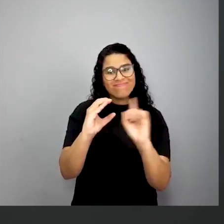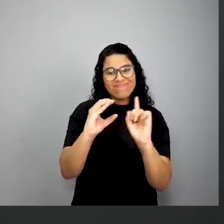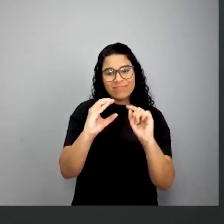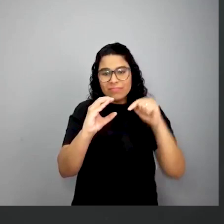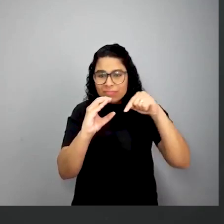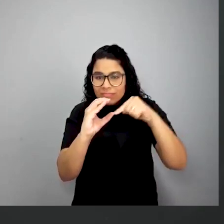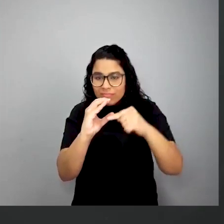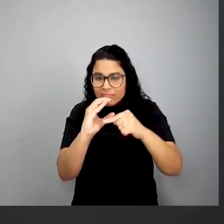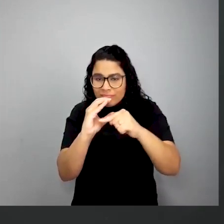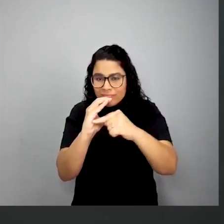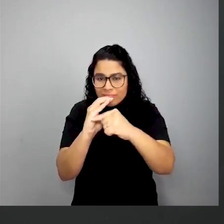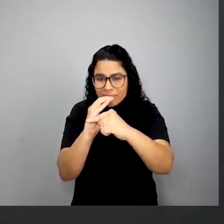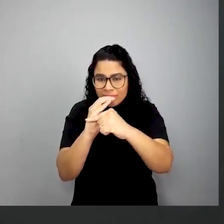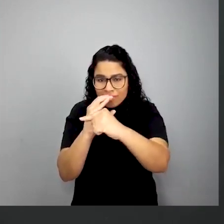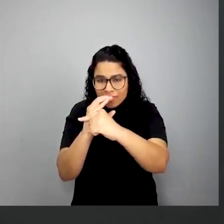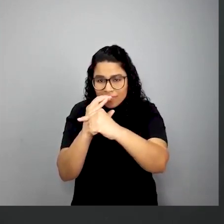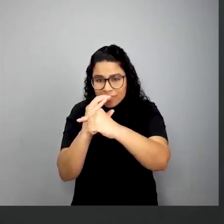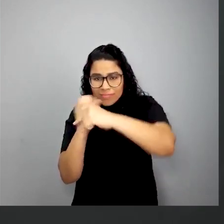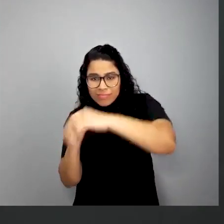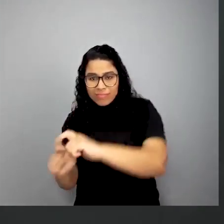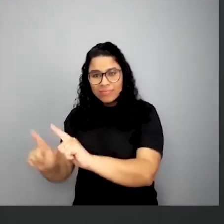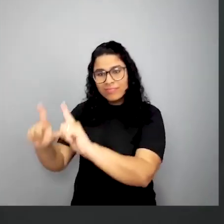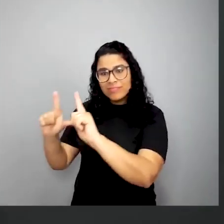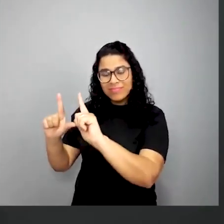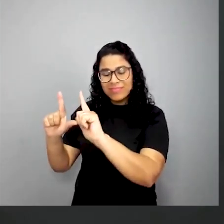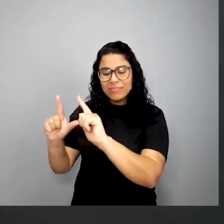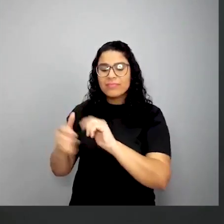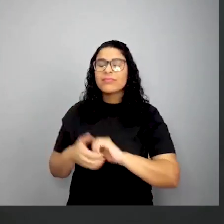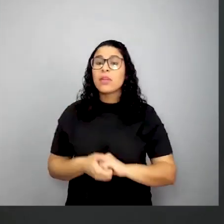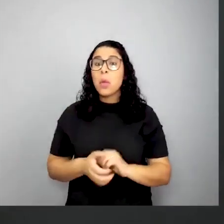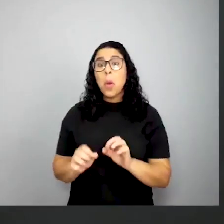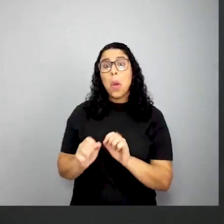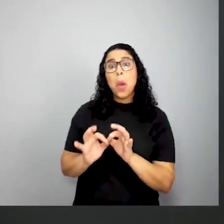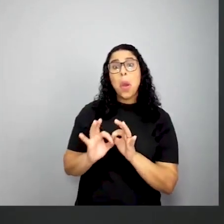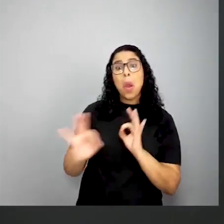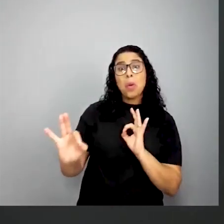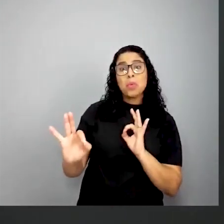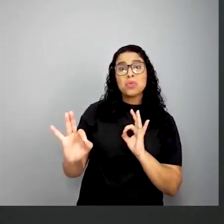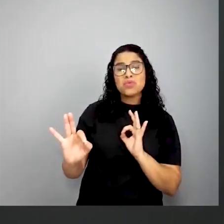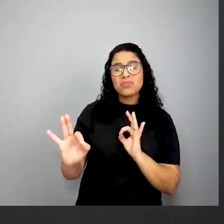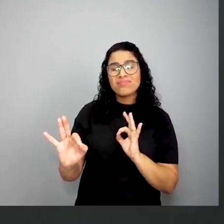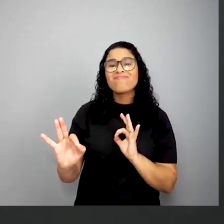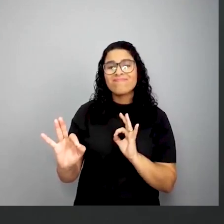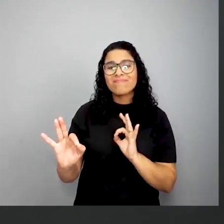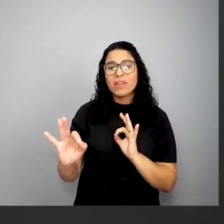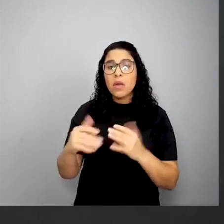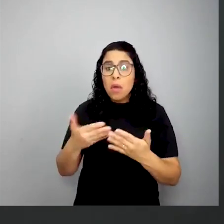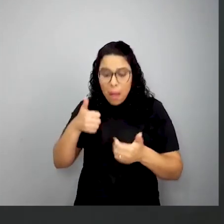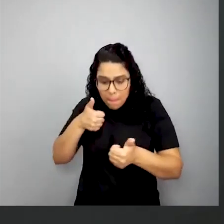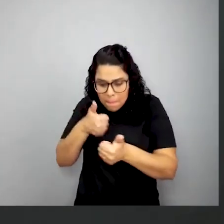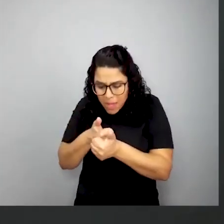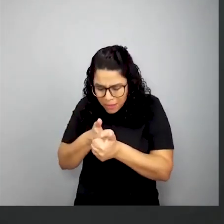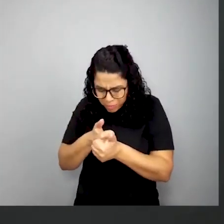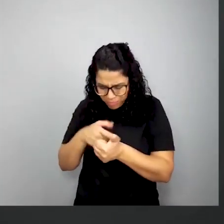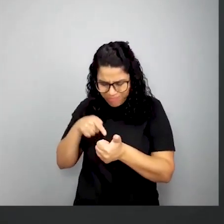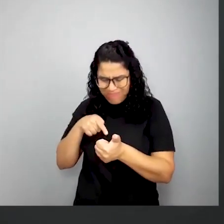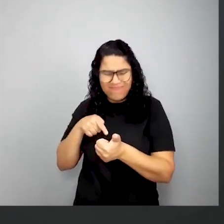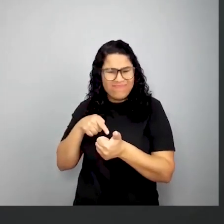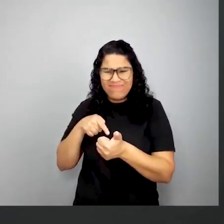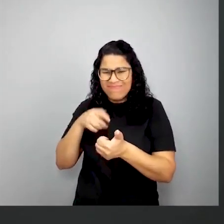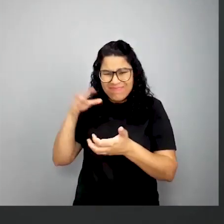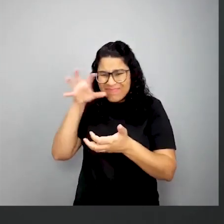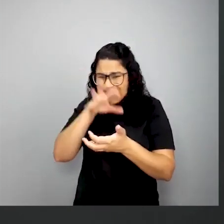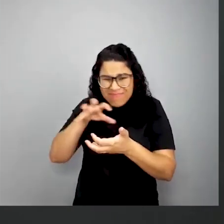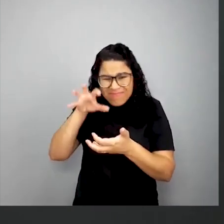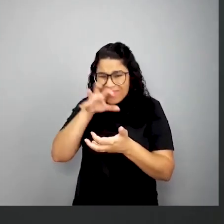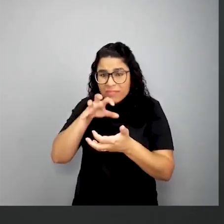o foco está lá longe, tudo embaçado, ele não está. Agora, quando ele bota de longe, como a imagem está mais longe,